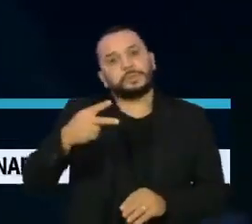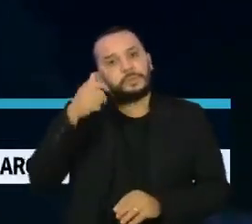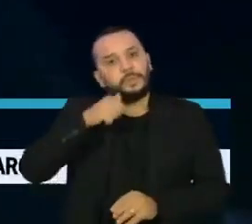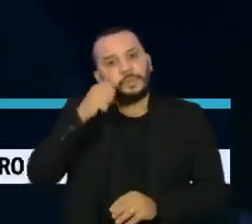1960